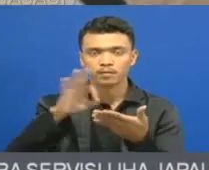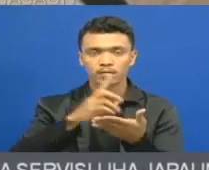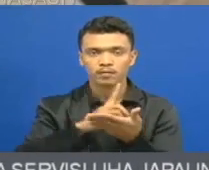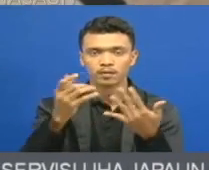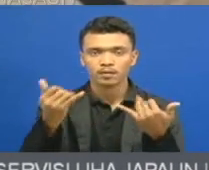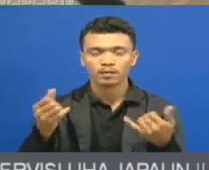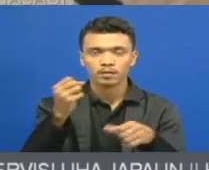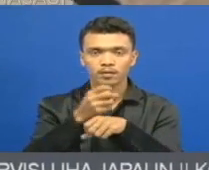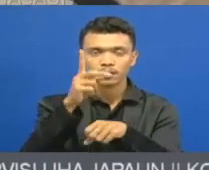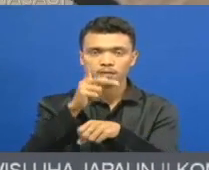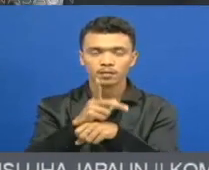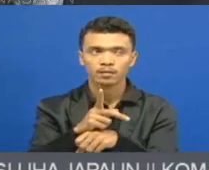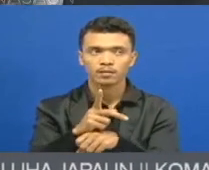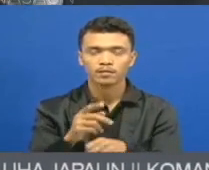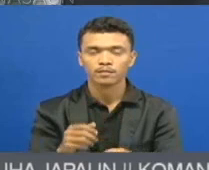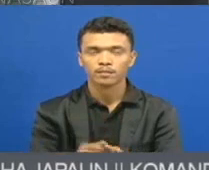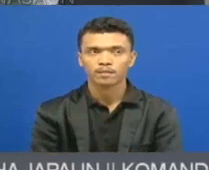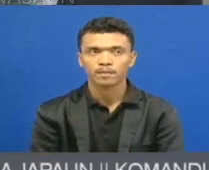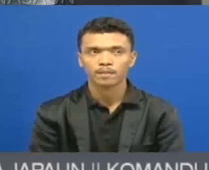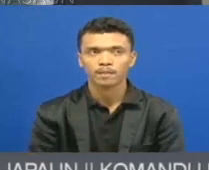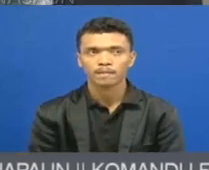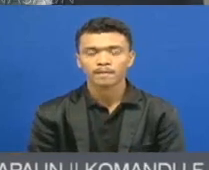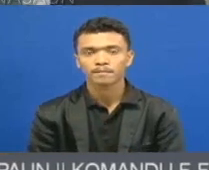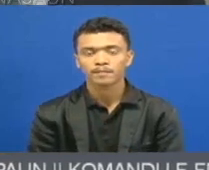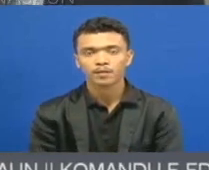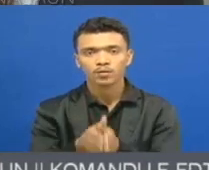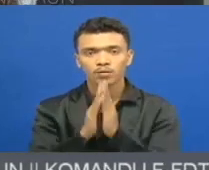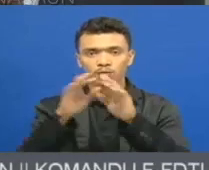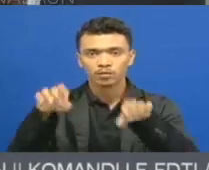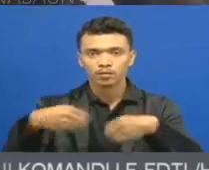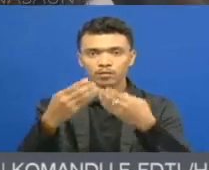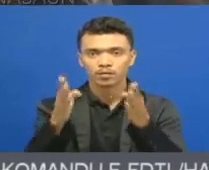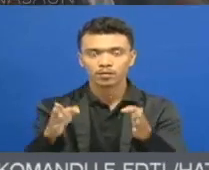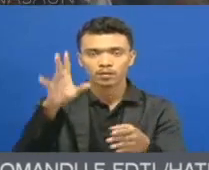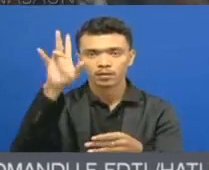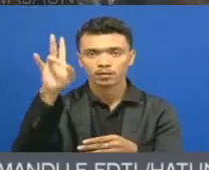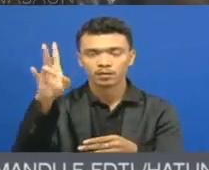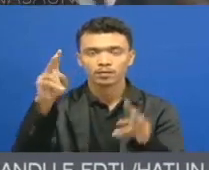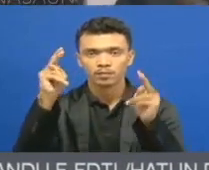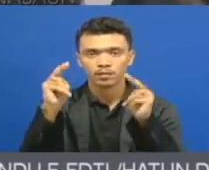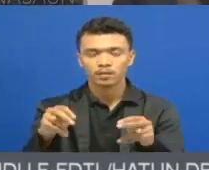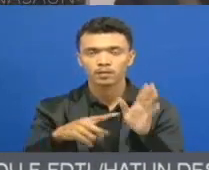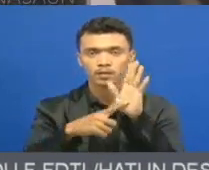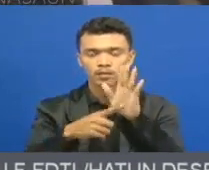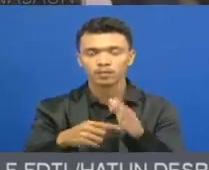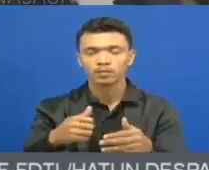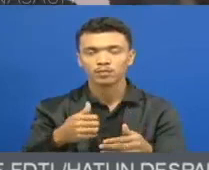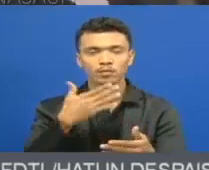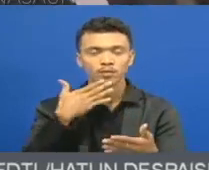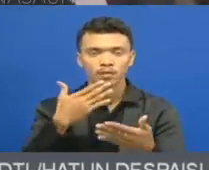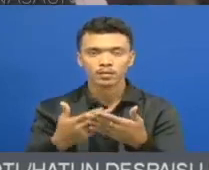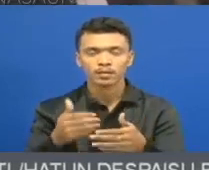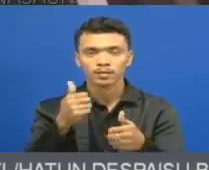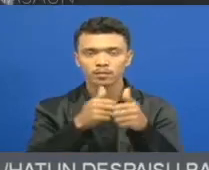Estado Formação Profissional Emprego Rosério Mendonça, o suba trabalhador na hito ne, precisa de todo comportamento dia,